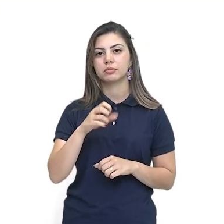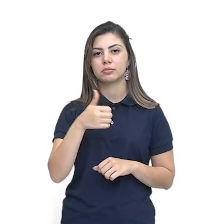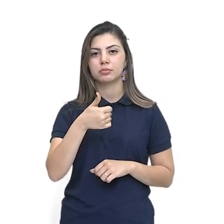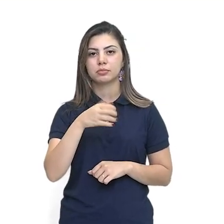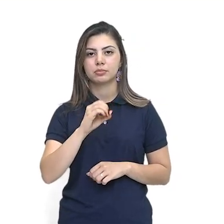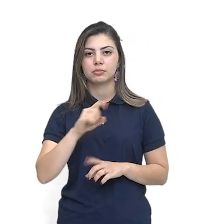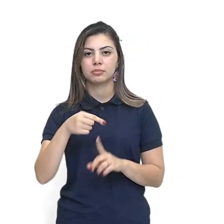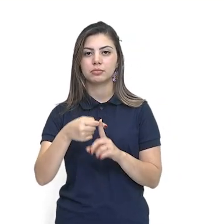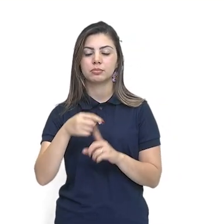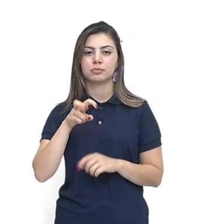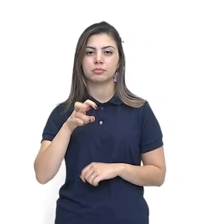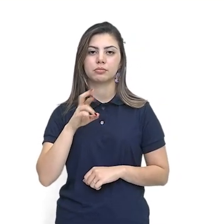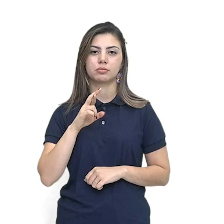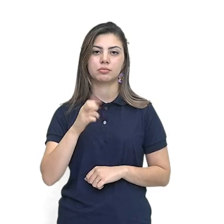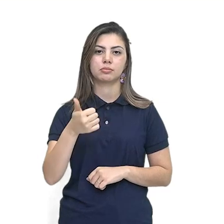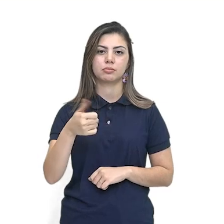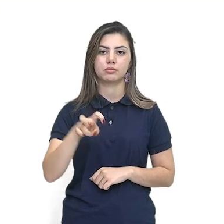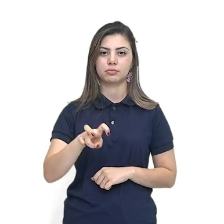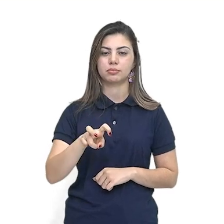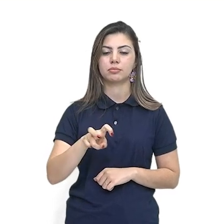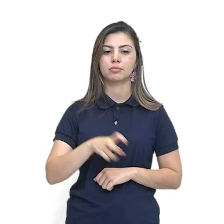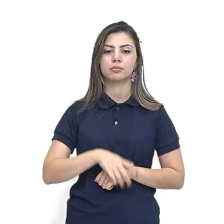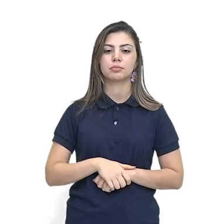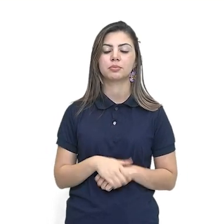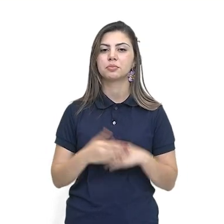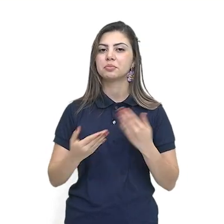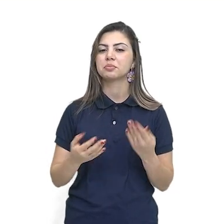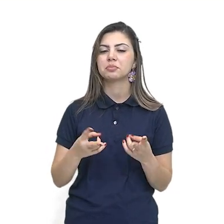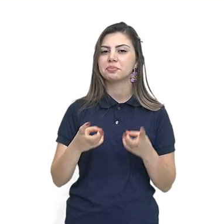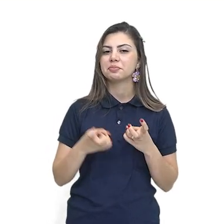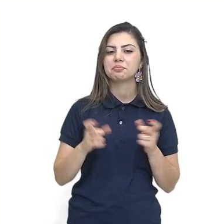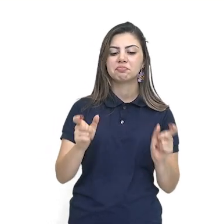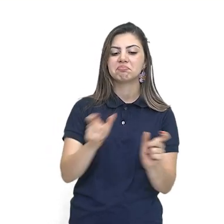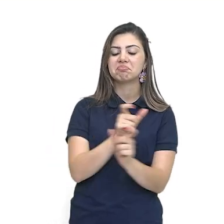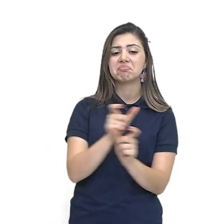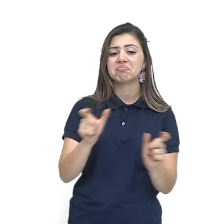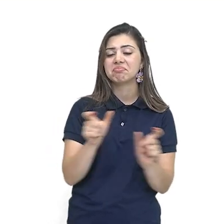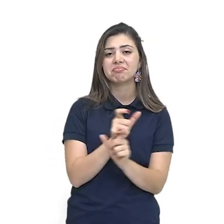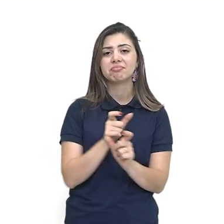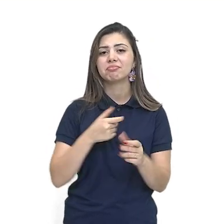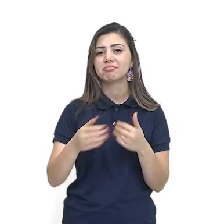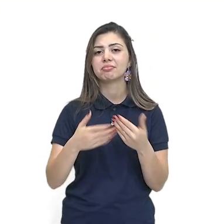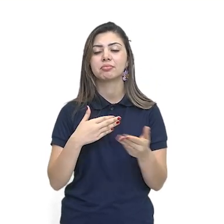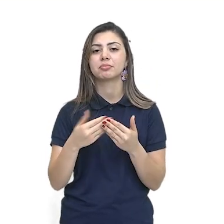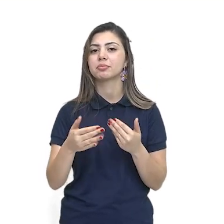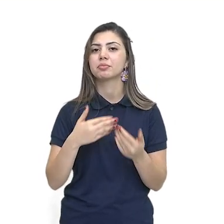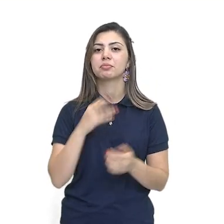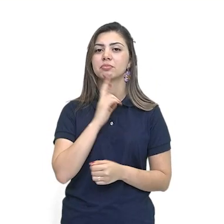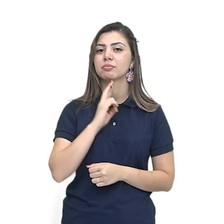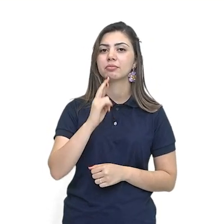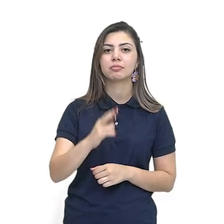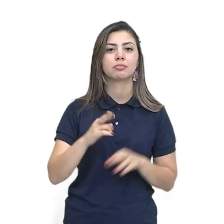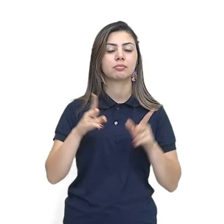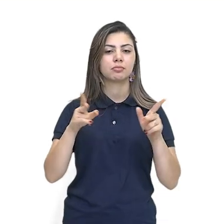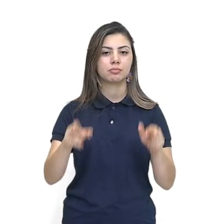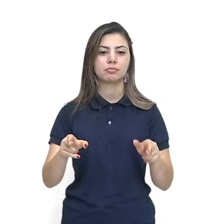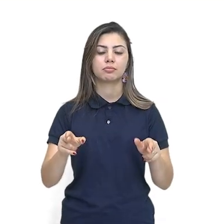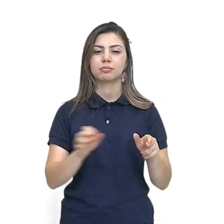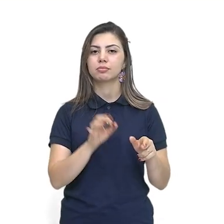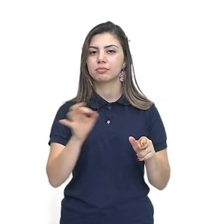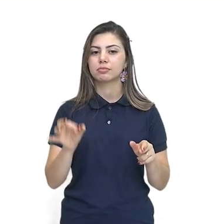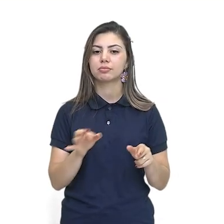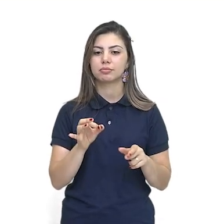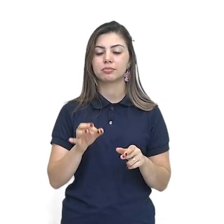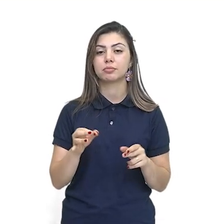mais 5, 10, mais 5, 15. Ou seja, a ordem dos fatores aqui, ó, não altera o resultado, que